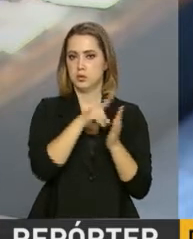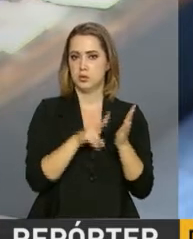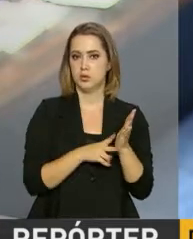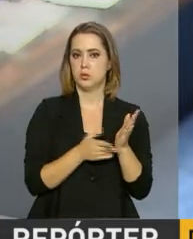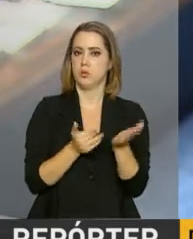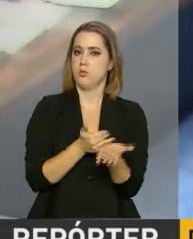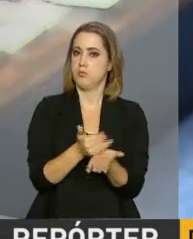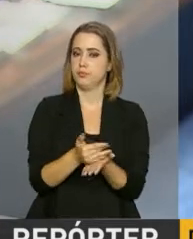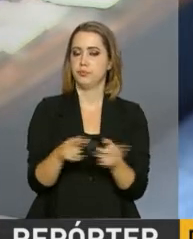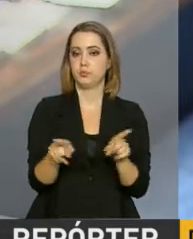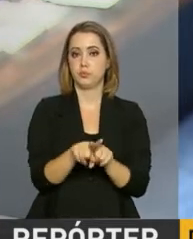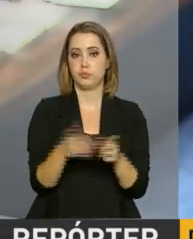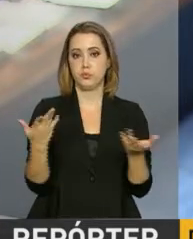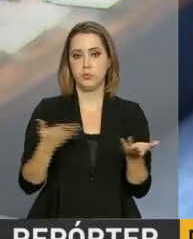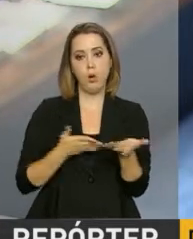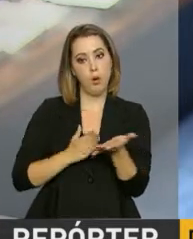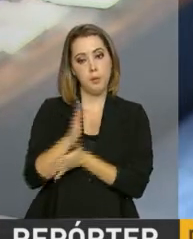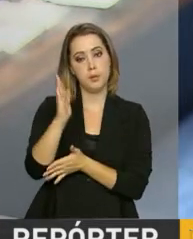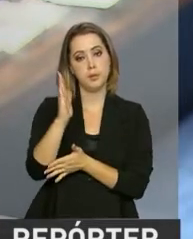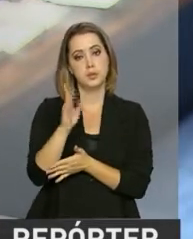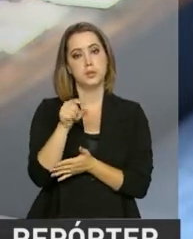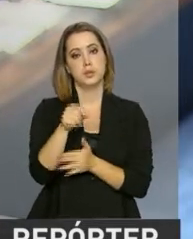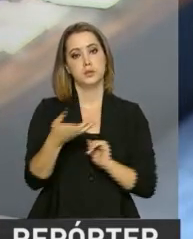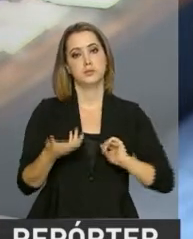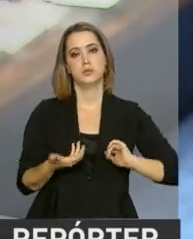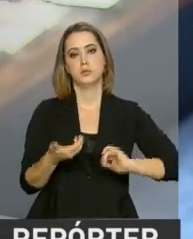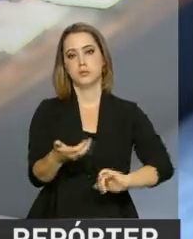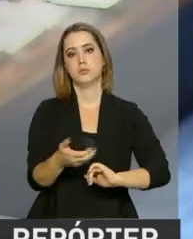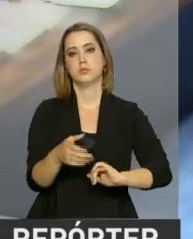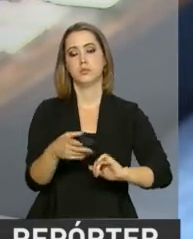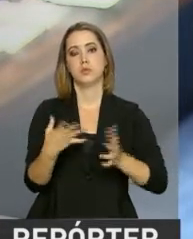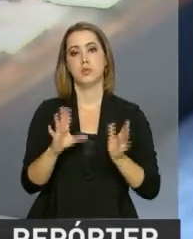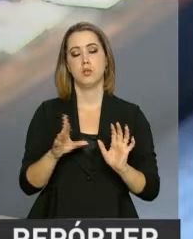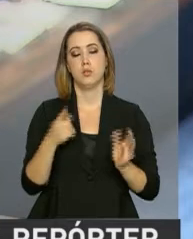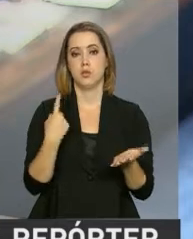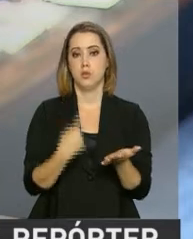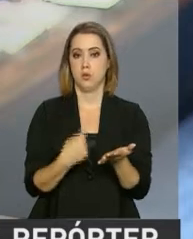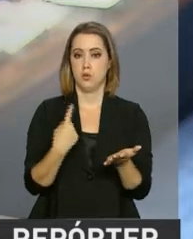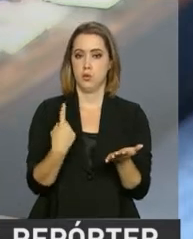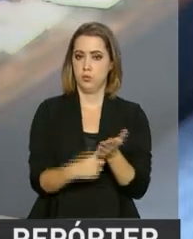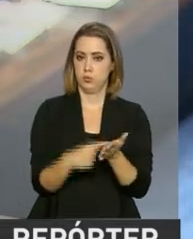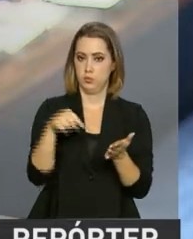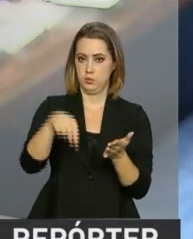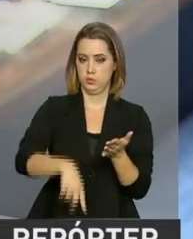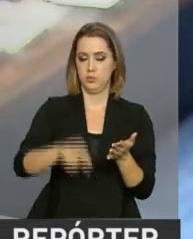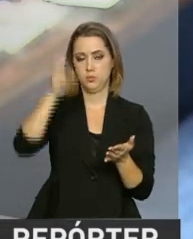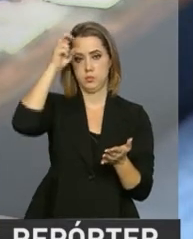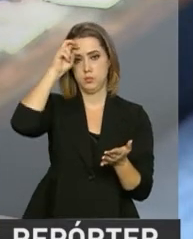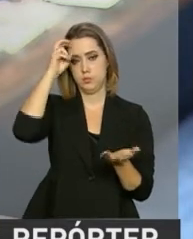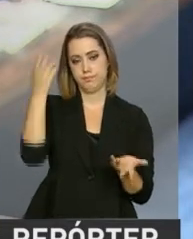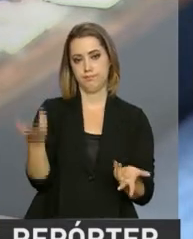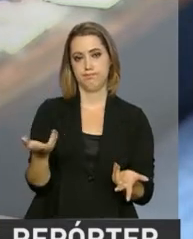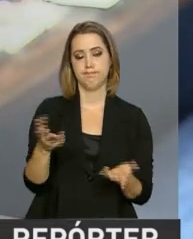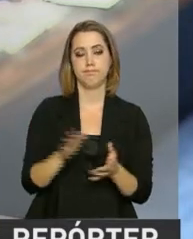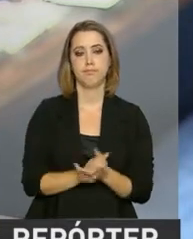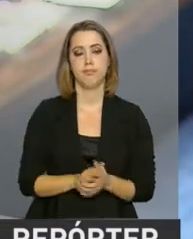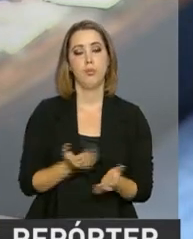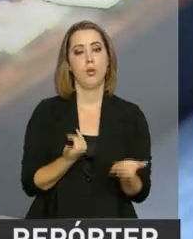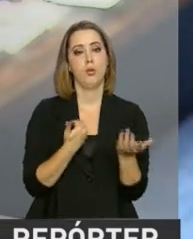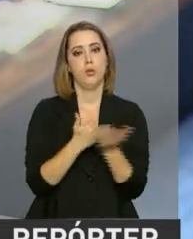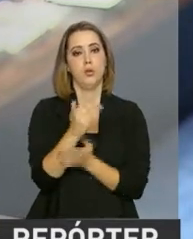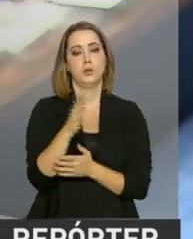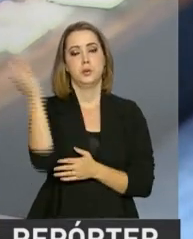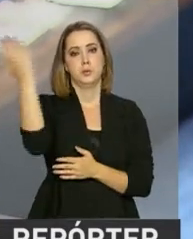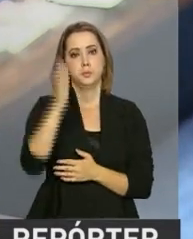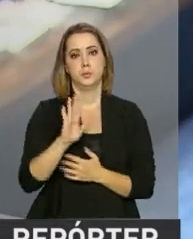a matéria segue agora para a promulgação do Congresso Nacional em sessão marcada para esta quinta-feira. A partir daí, o Brasil